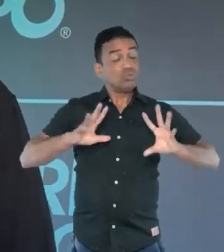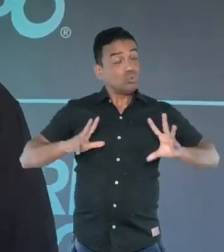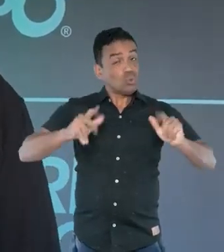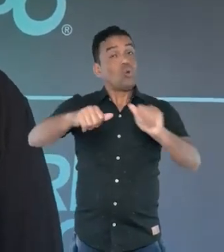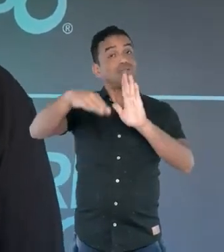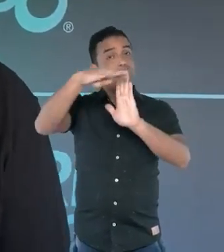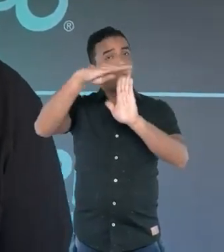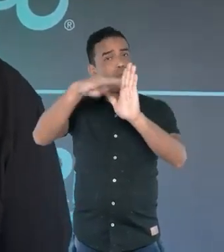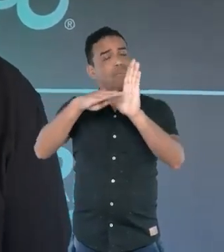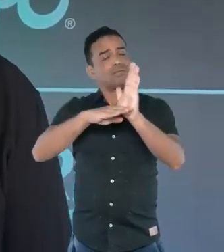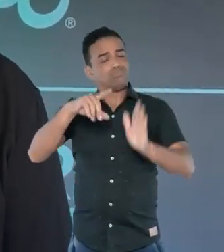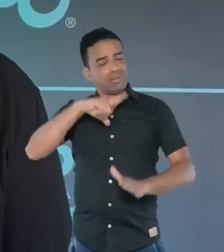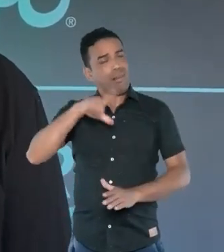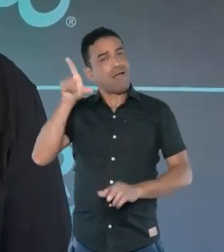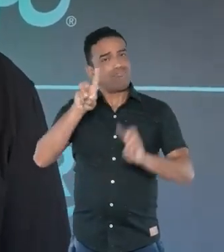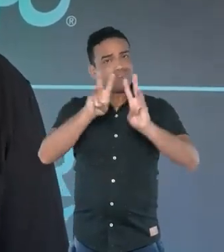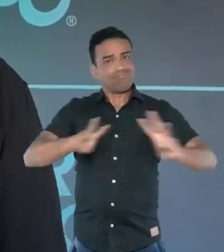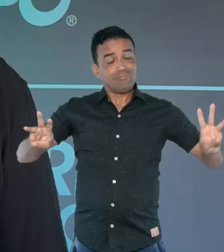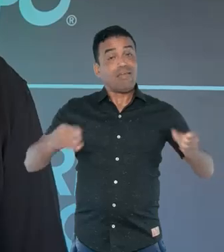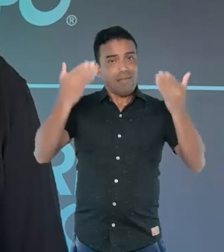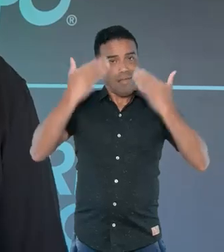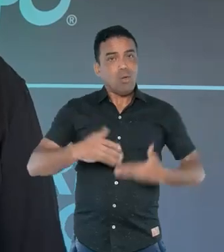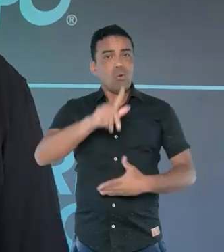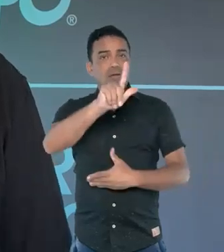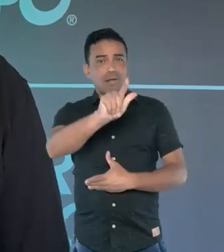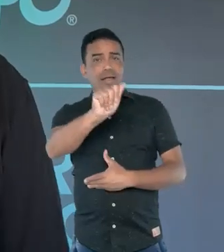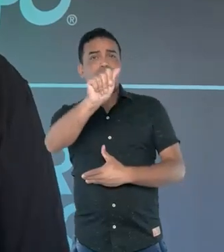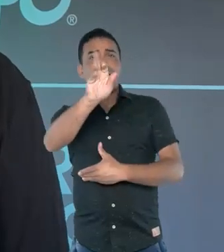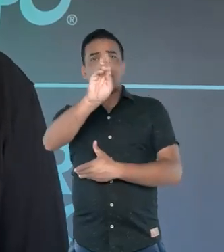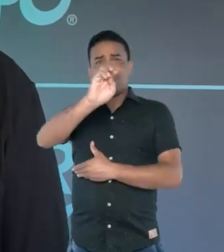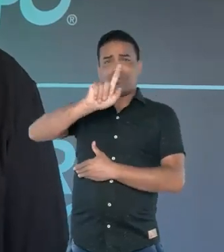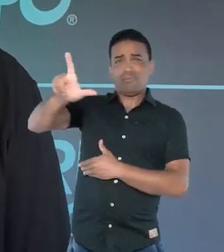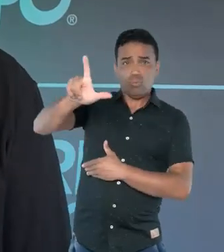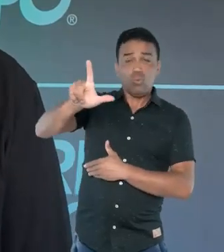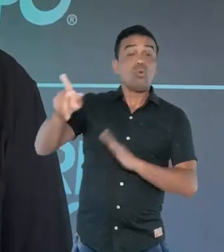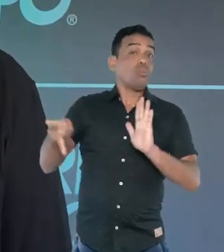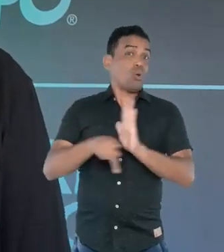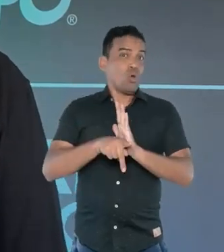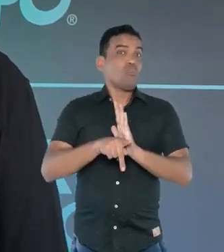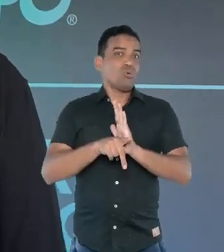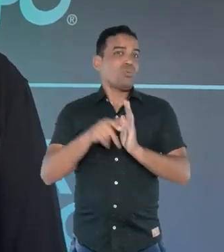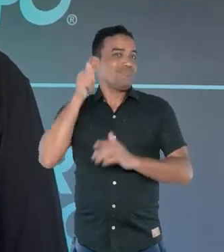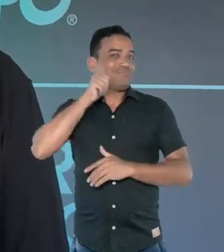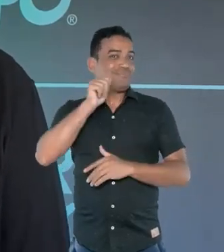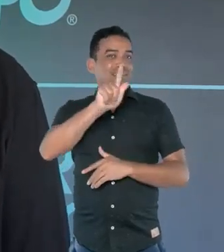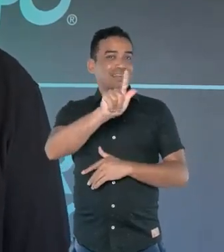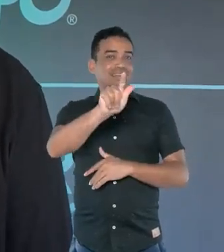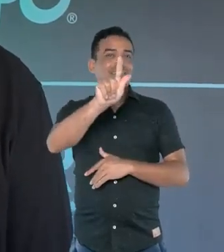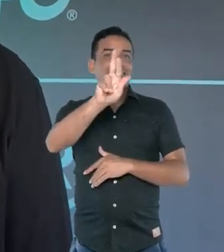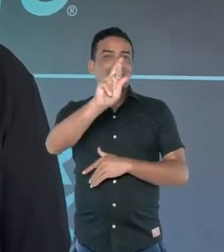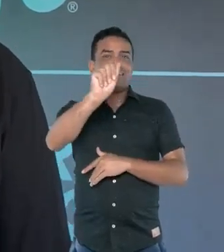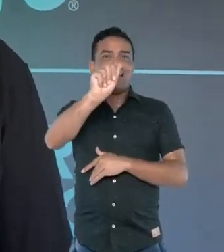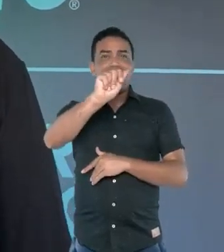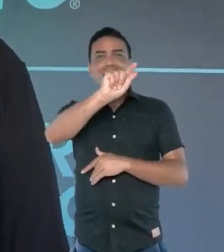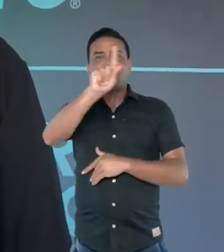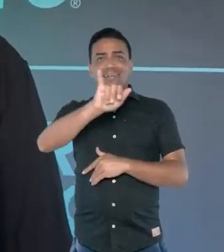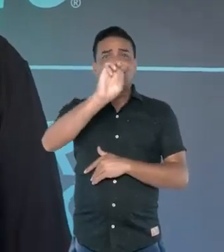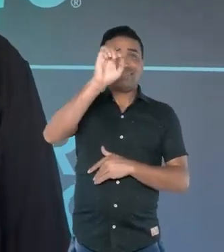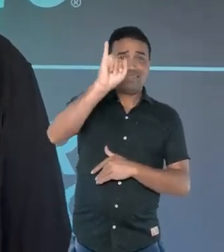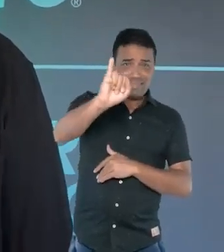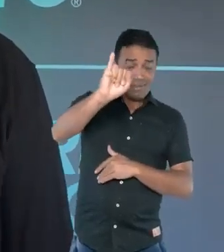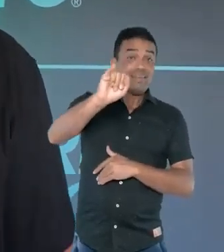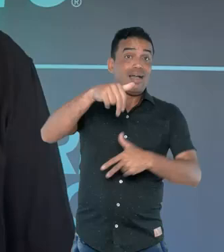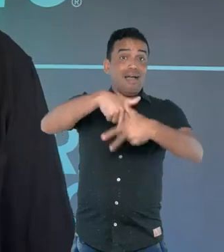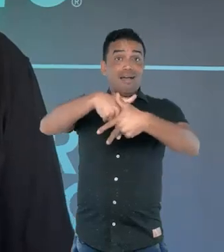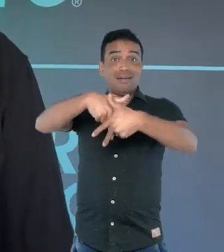sempreumpapo.com.br toda a nossa programação. Eu sou Gabriel Pinheiro e agora nós vamos começar nossa conversa com a Grazi Mendes, que lança seu livro Ancestrais do